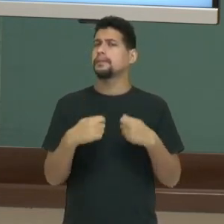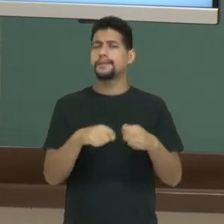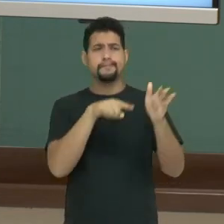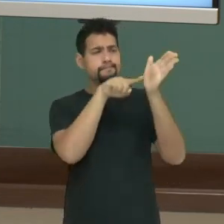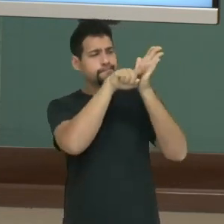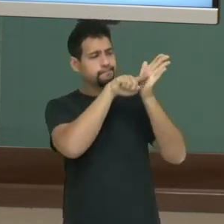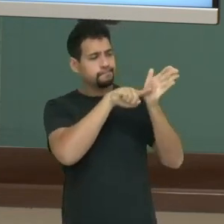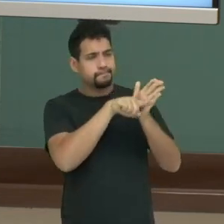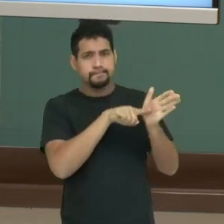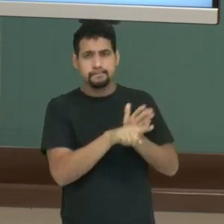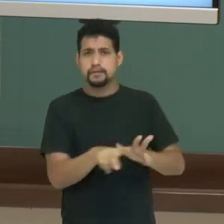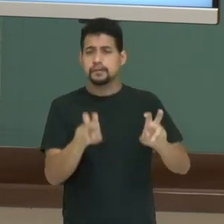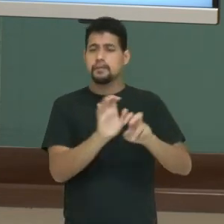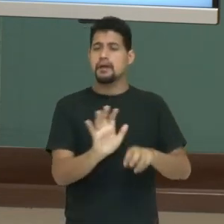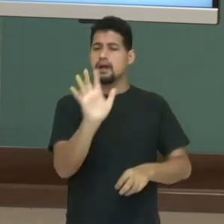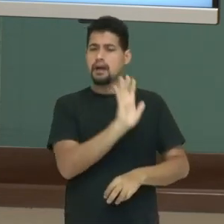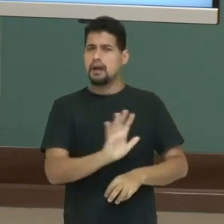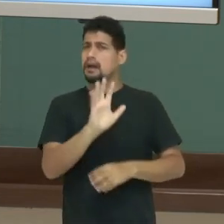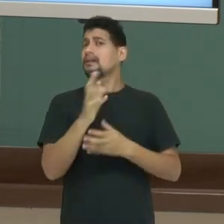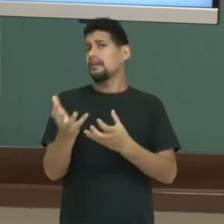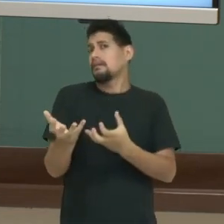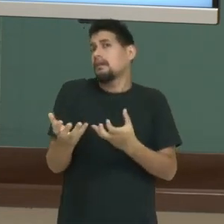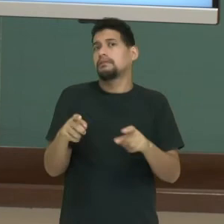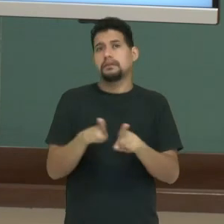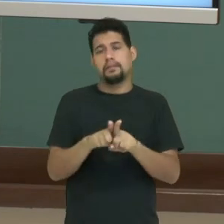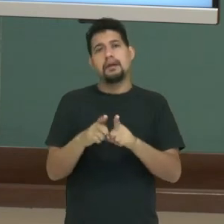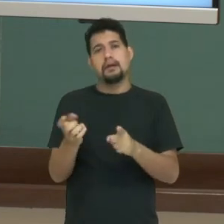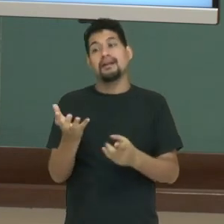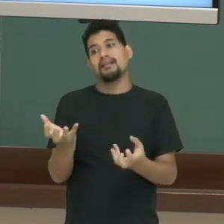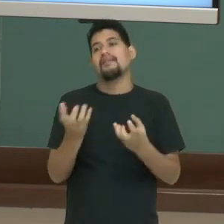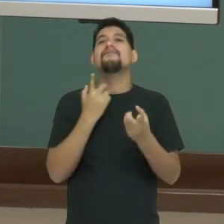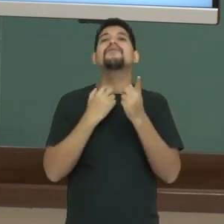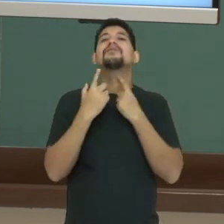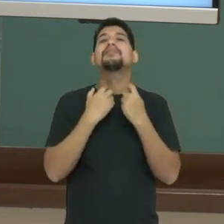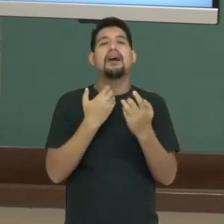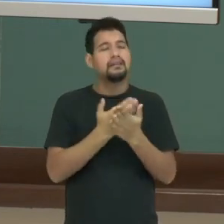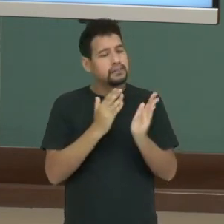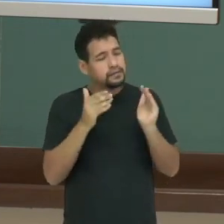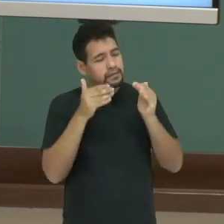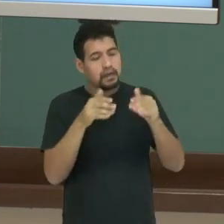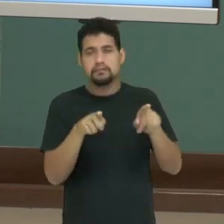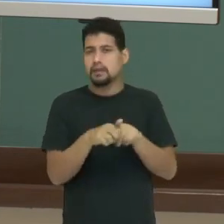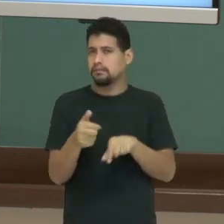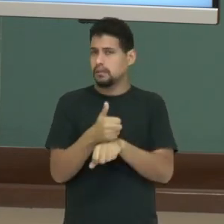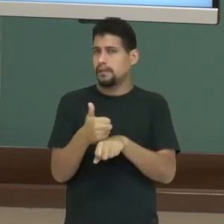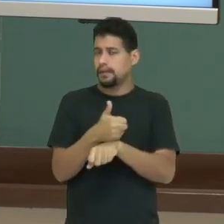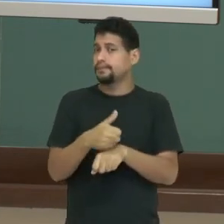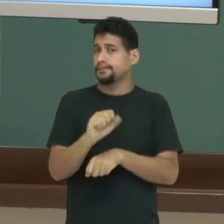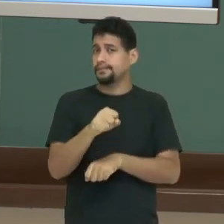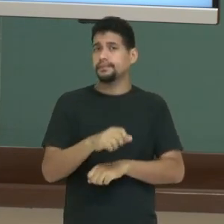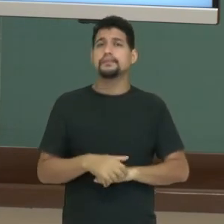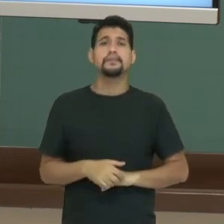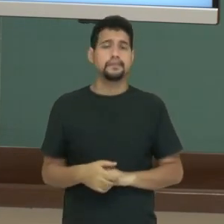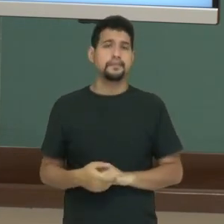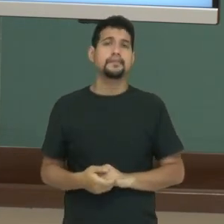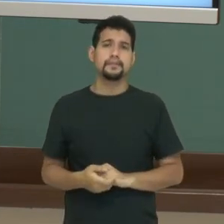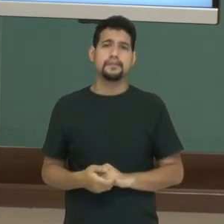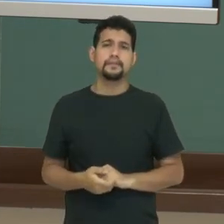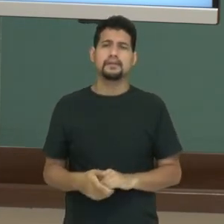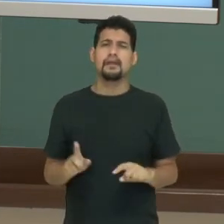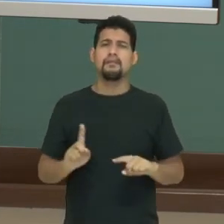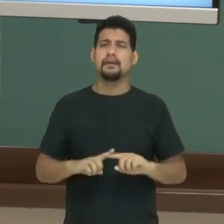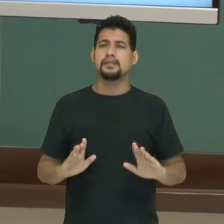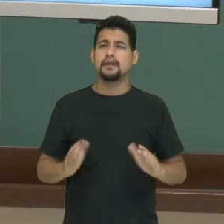pesquisar sobre a área que ele tem interesse, sobre a área que ele deseja atuar profissionalmente.